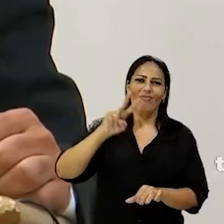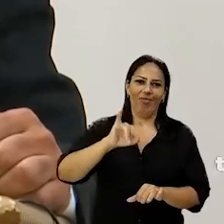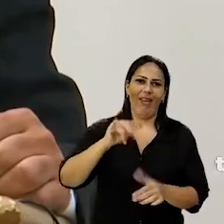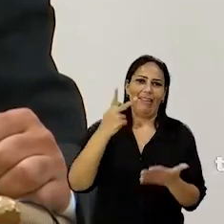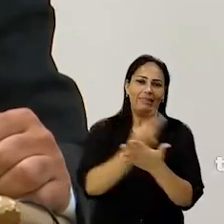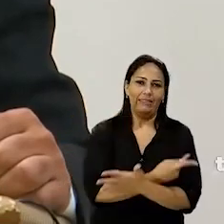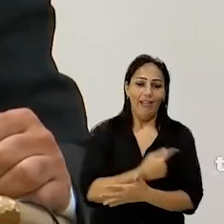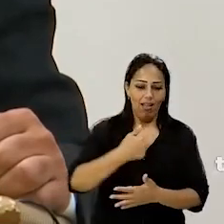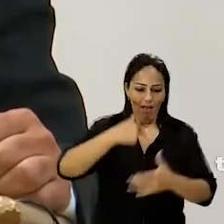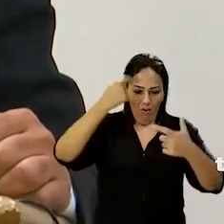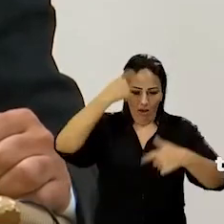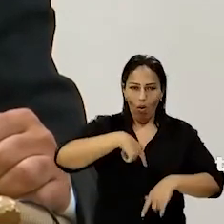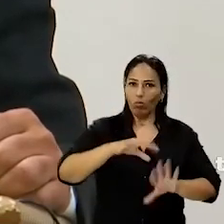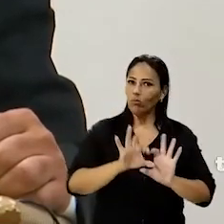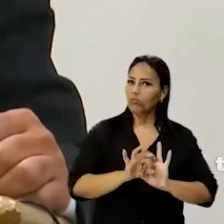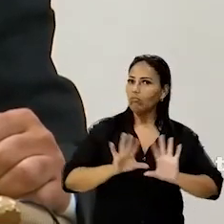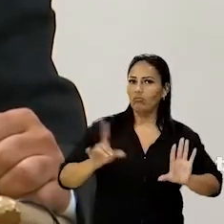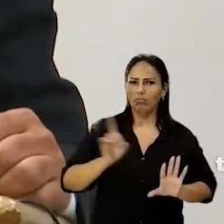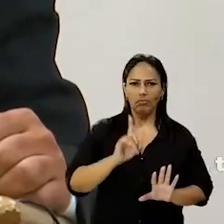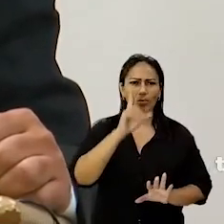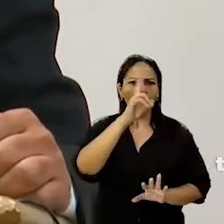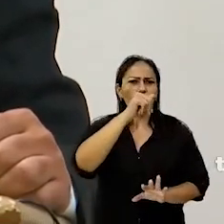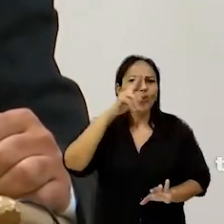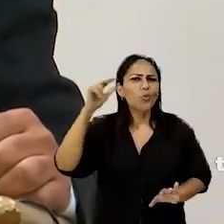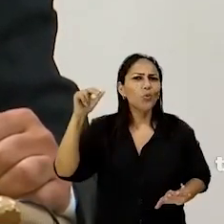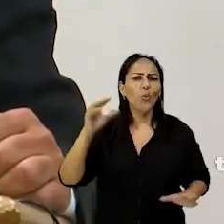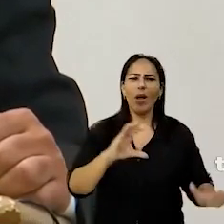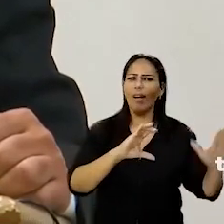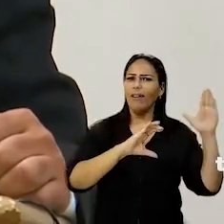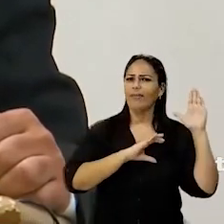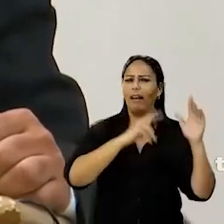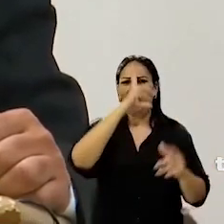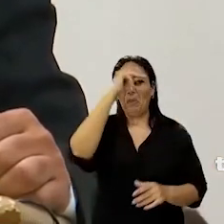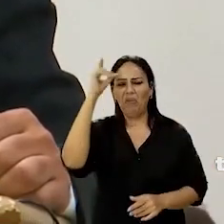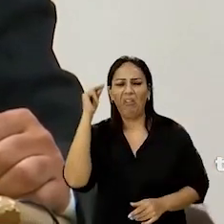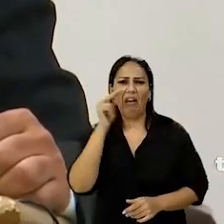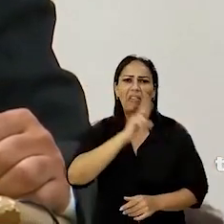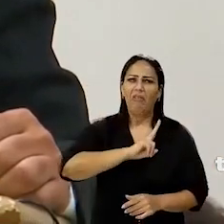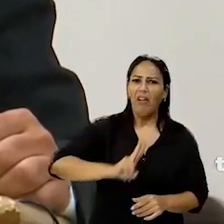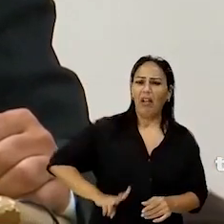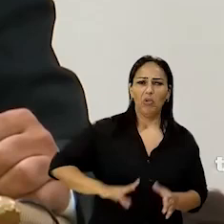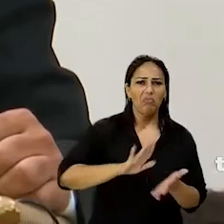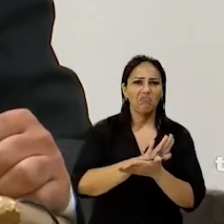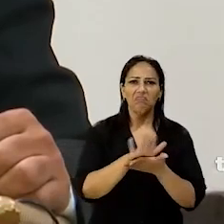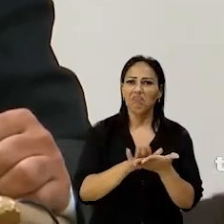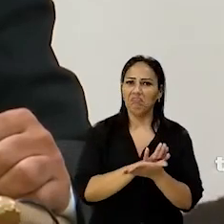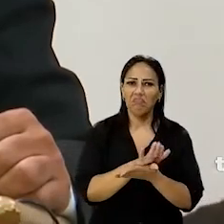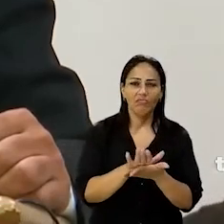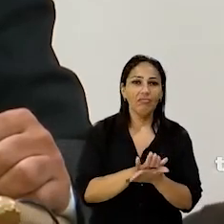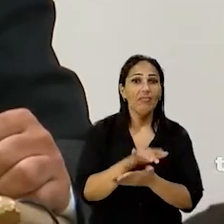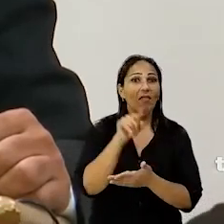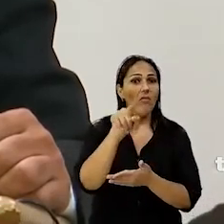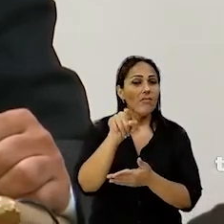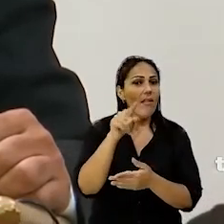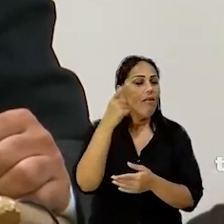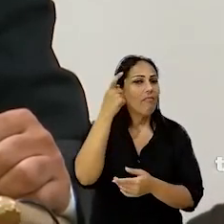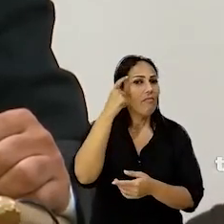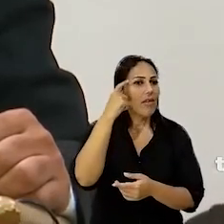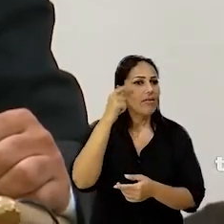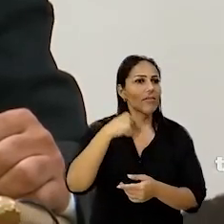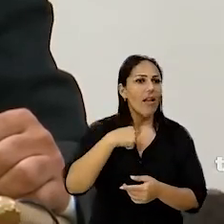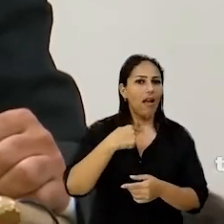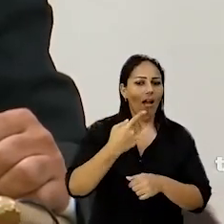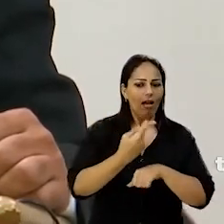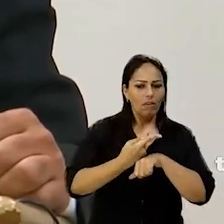está envolvido com nenhum desses. Nunca fui candidato a prefeito, nunca fui candidato a vereador. Procure um vereador que o cabo Alexandre já